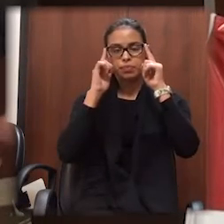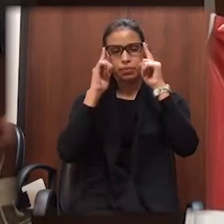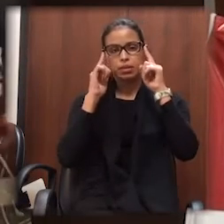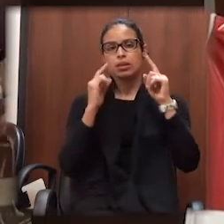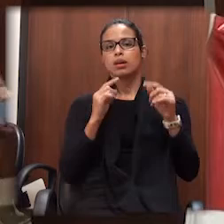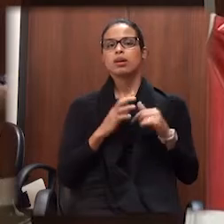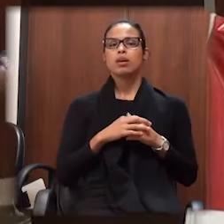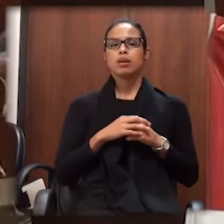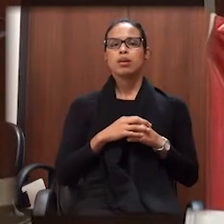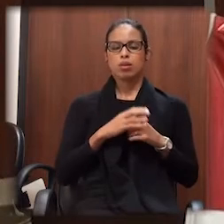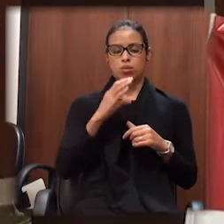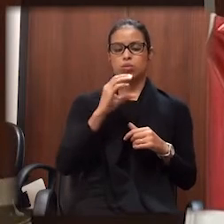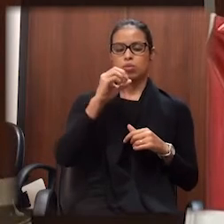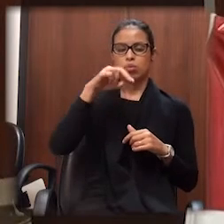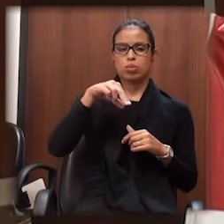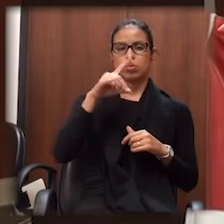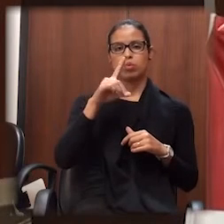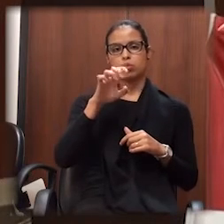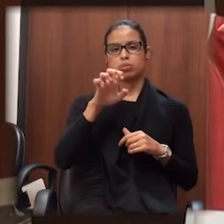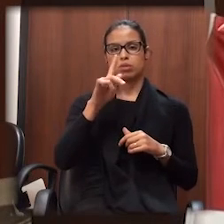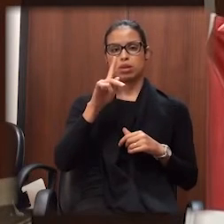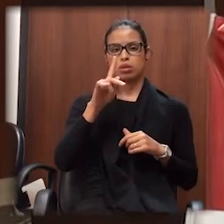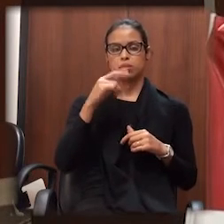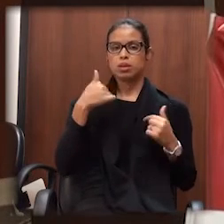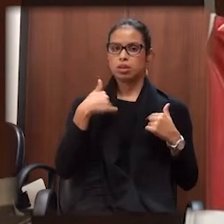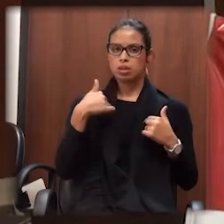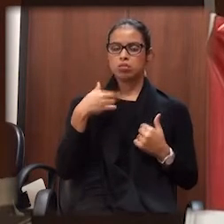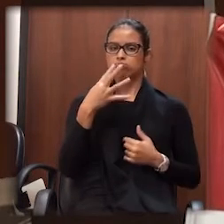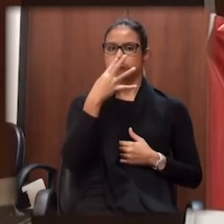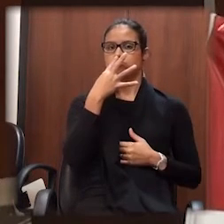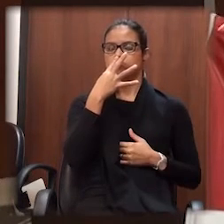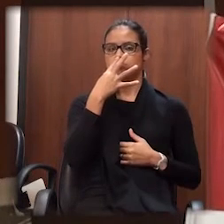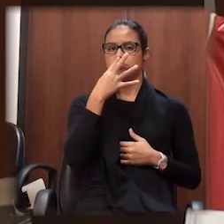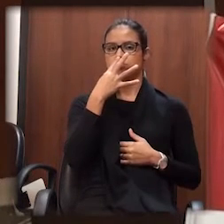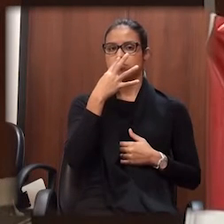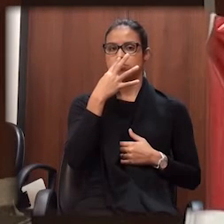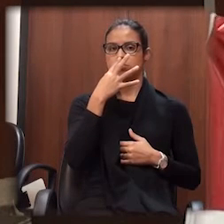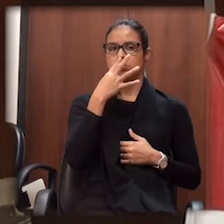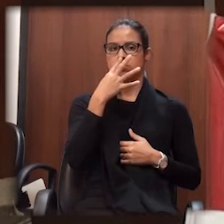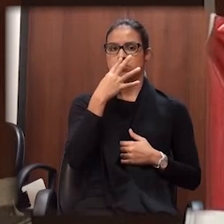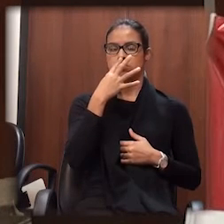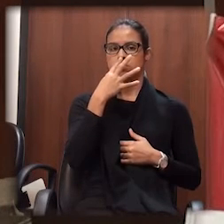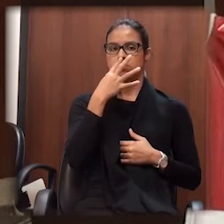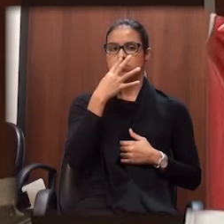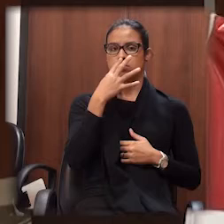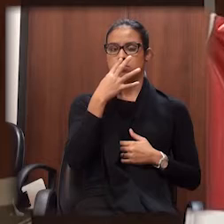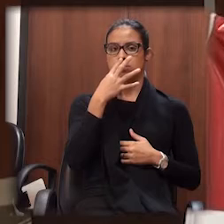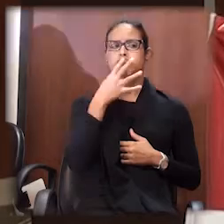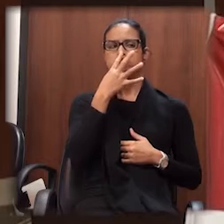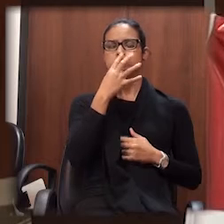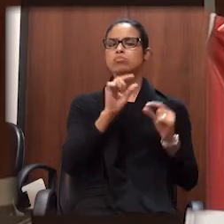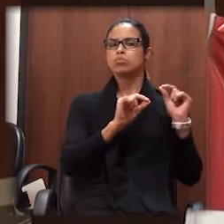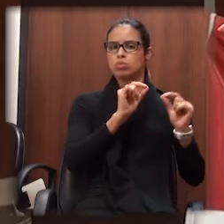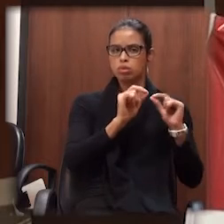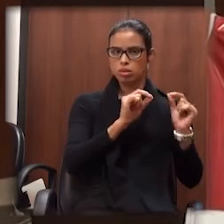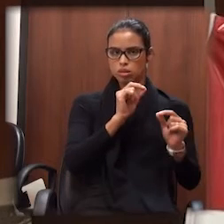em relação ao CONDEP, fiquei muito impressionada com as palavras da